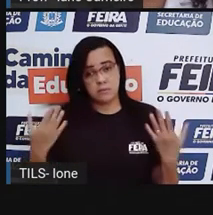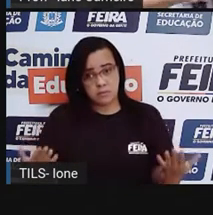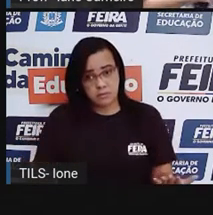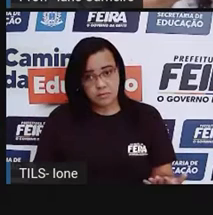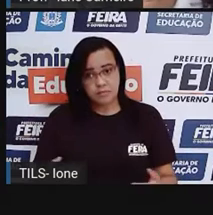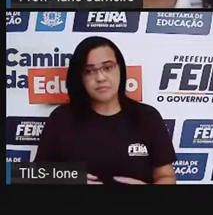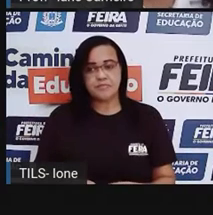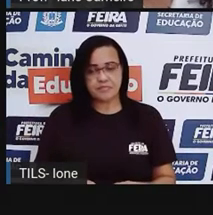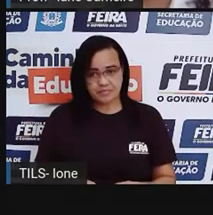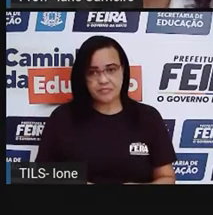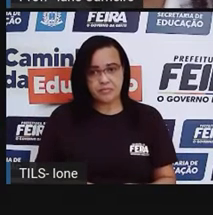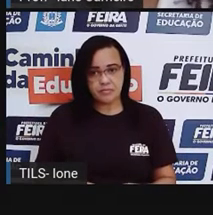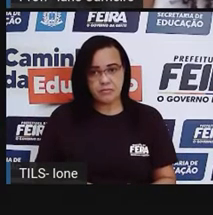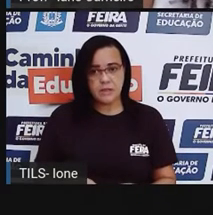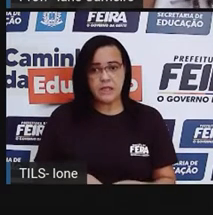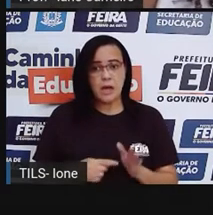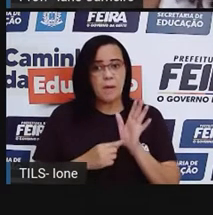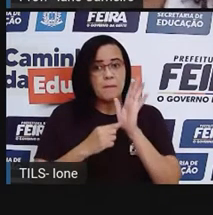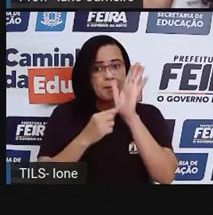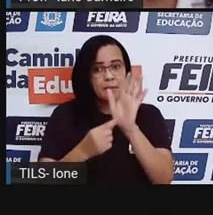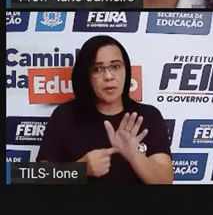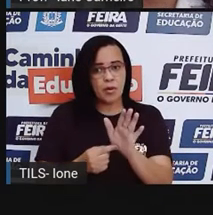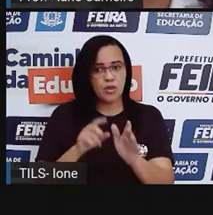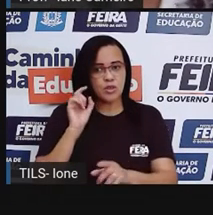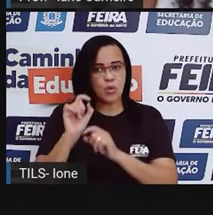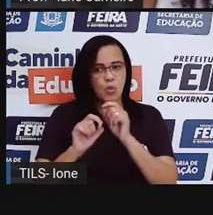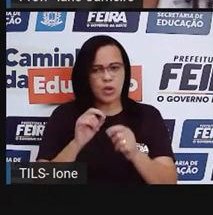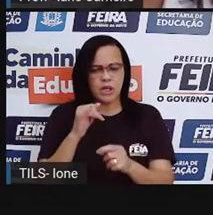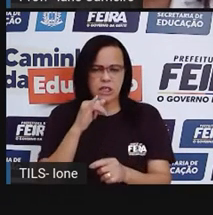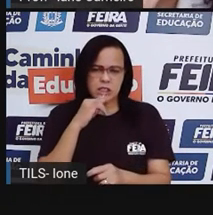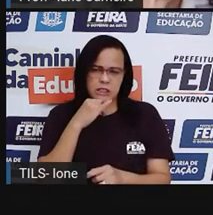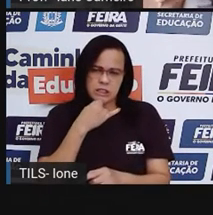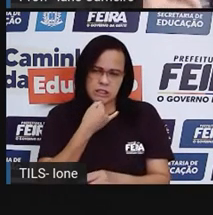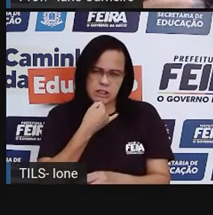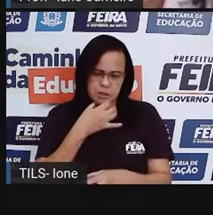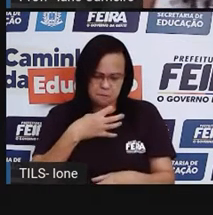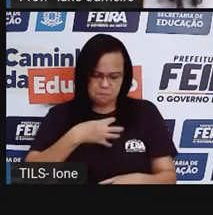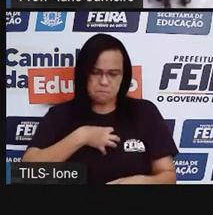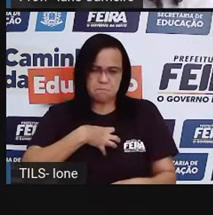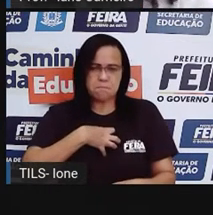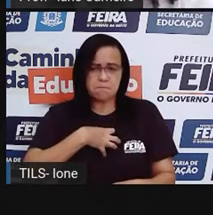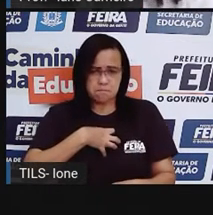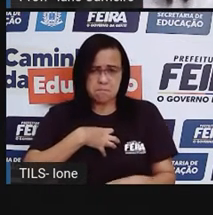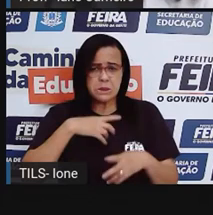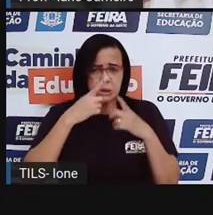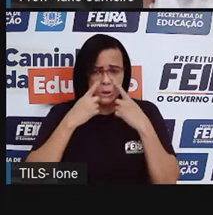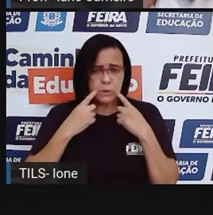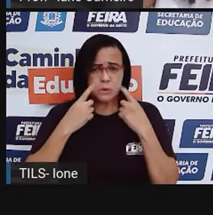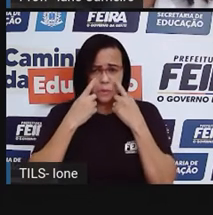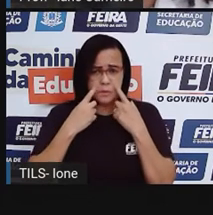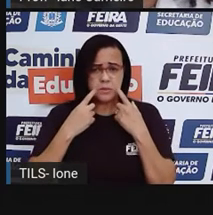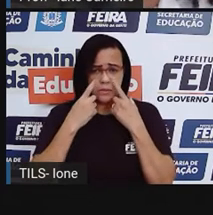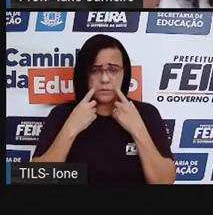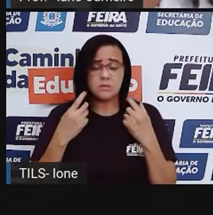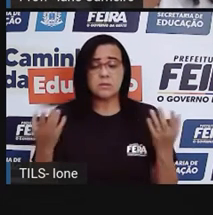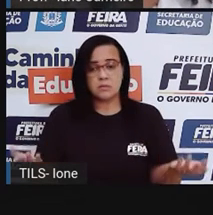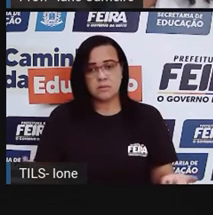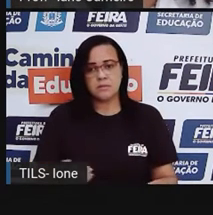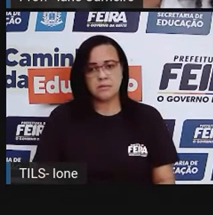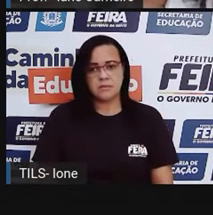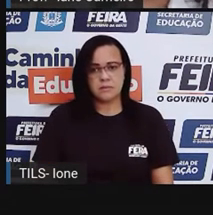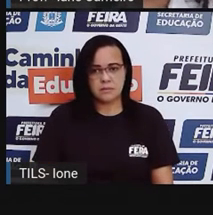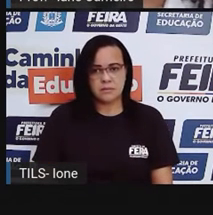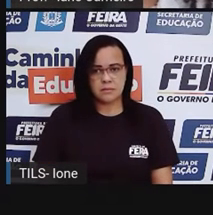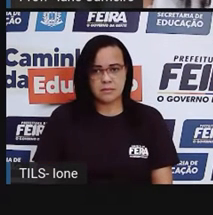isso representa para a gente que ela está tristonha, né? Ela está triste, chorosa. Então, a